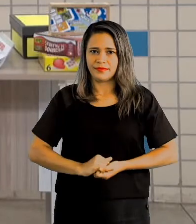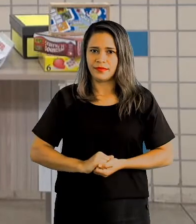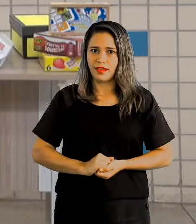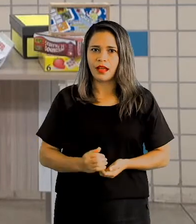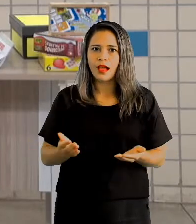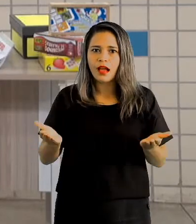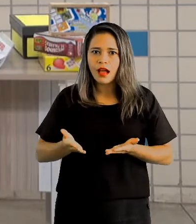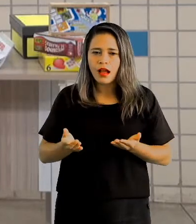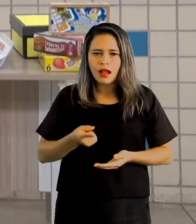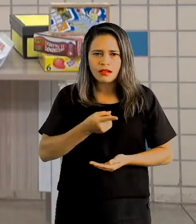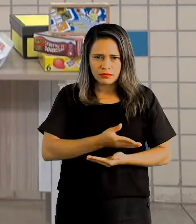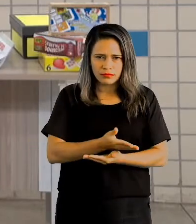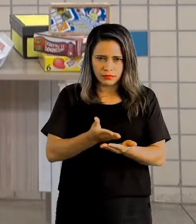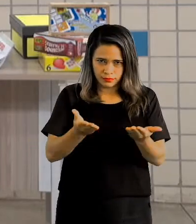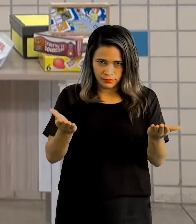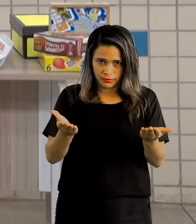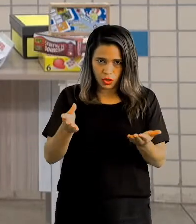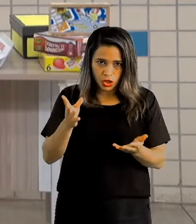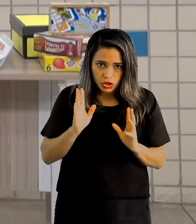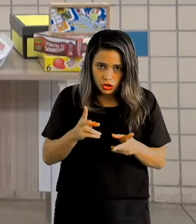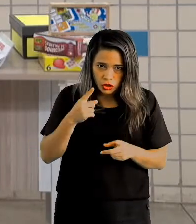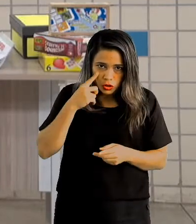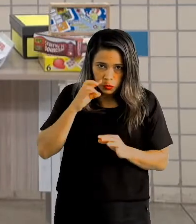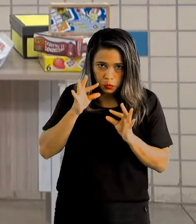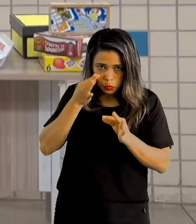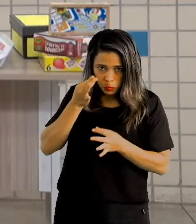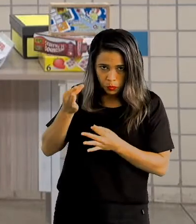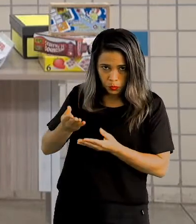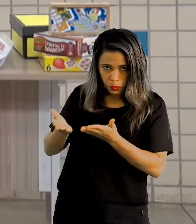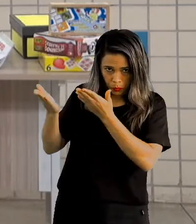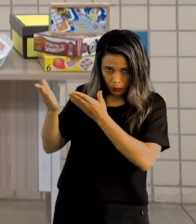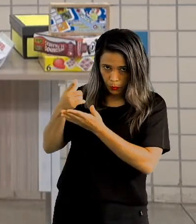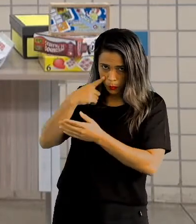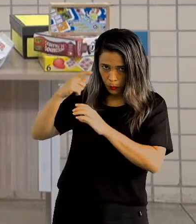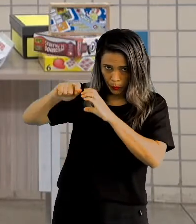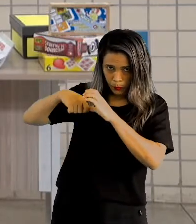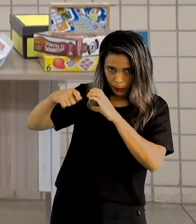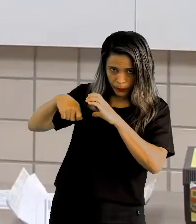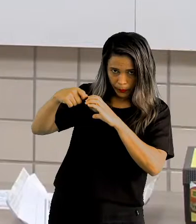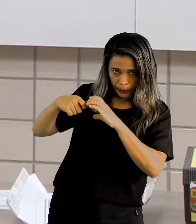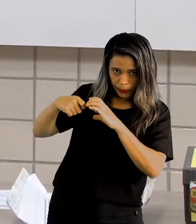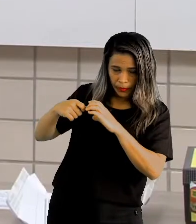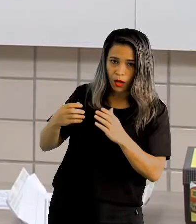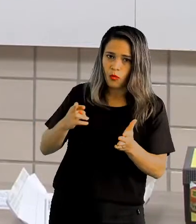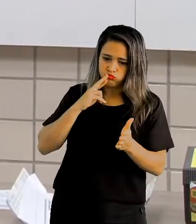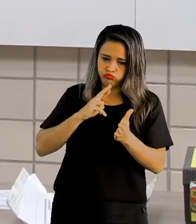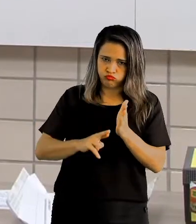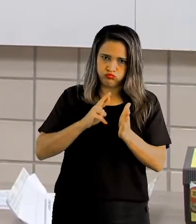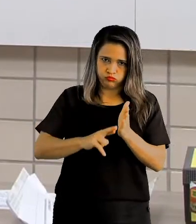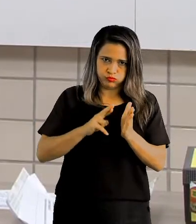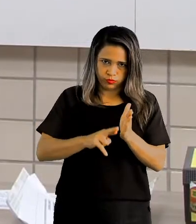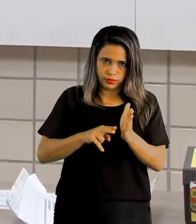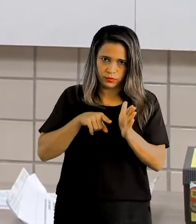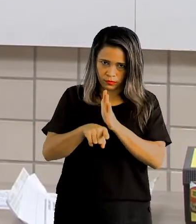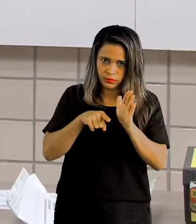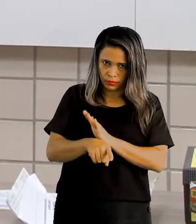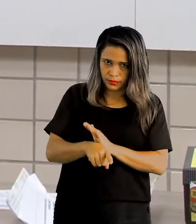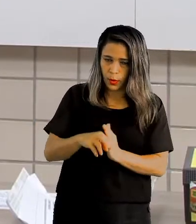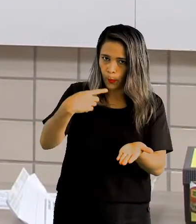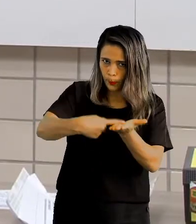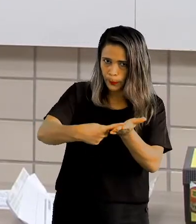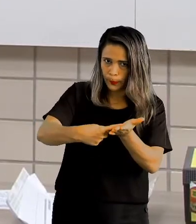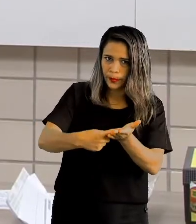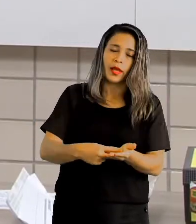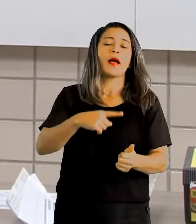Agora que vocês viram e ouviram o vídeo, nós vamos responder algumas questões. Combinado? Vamos